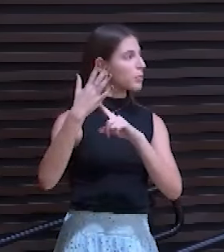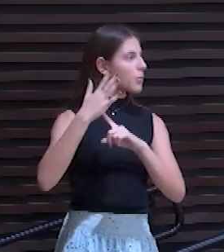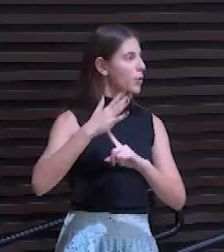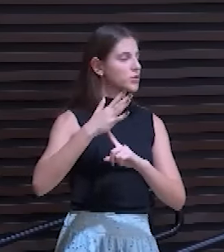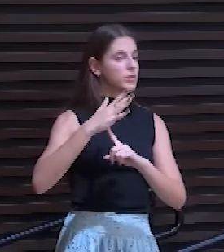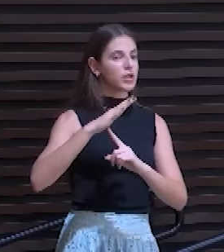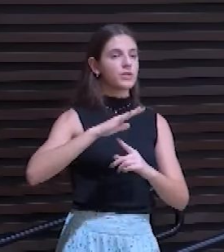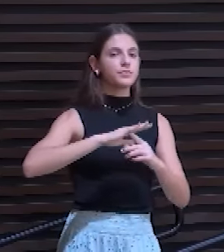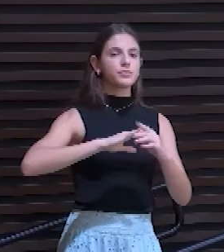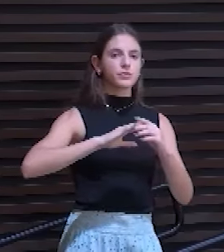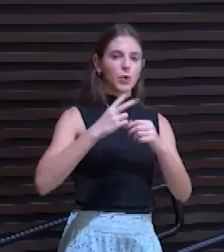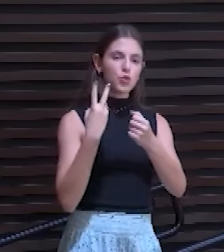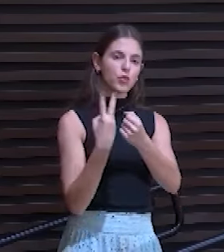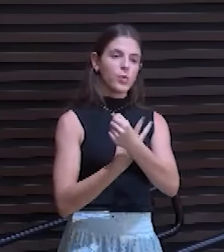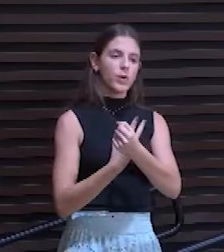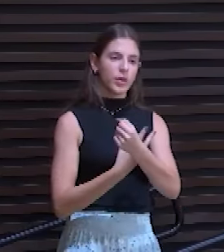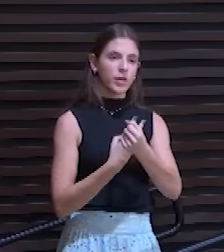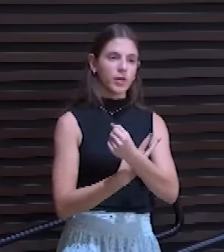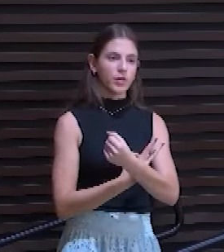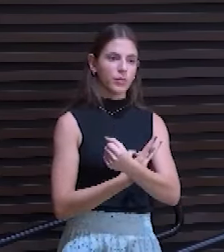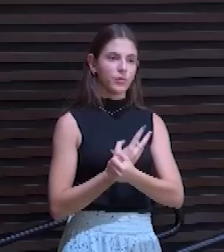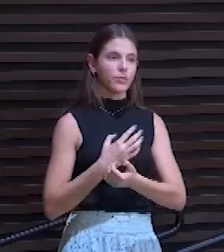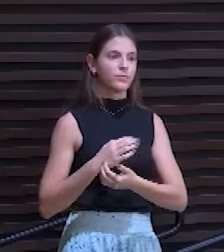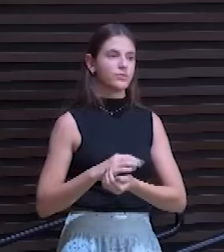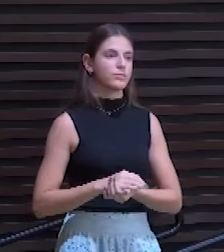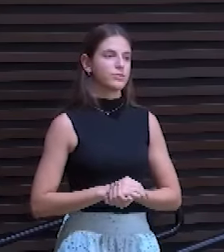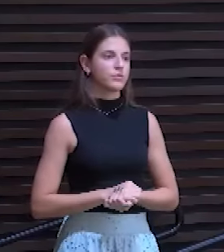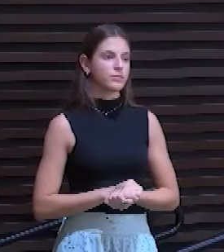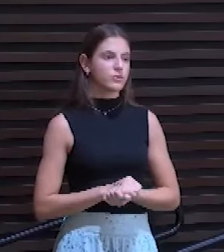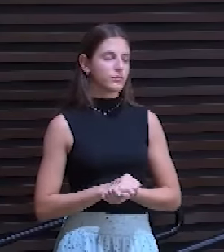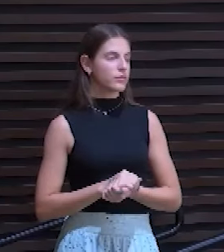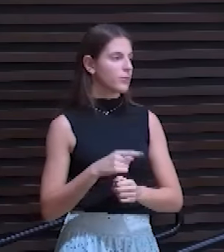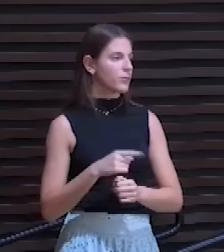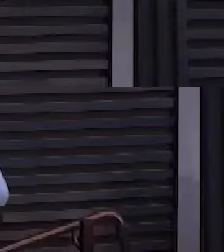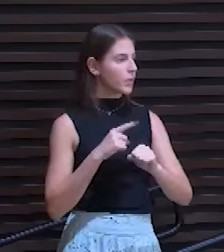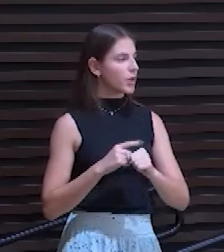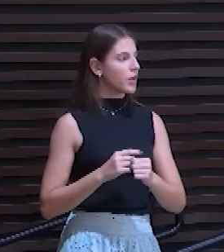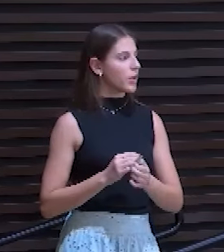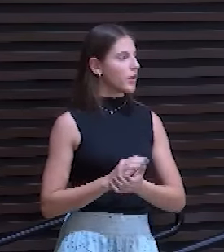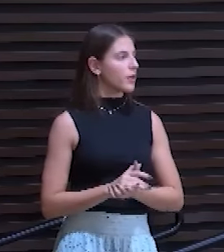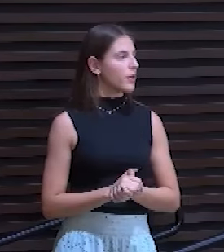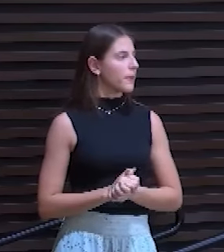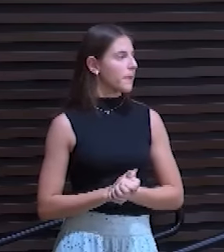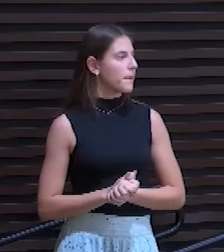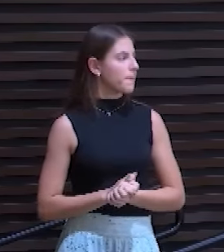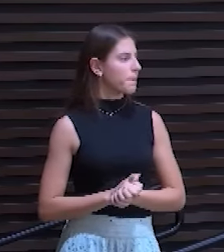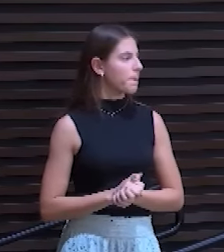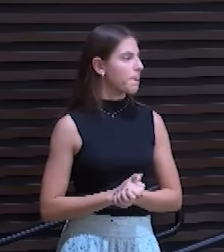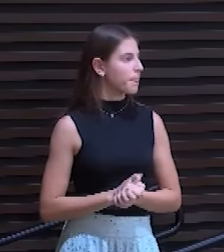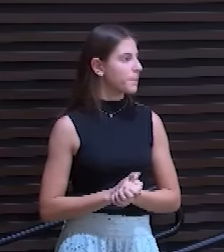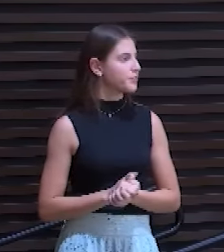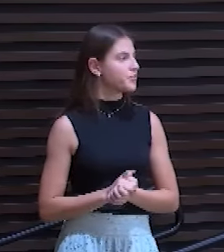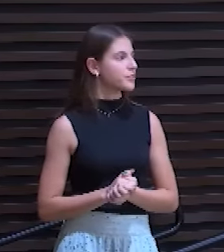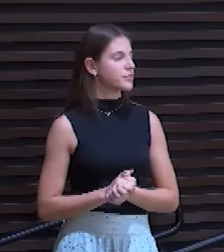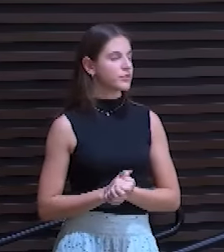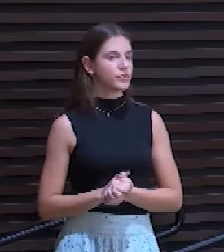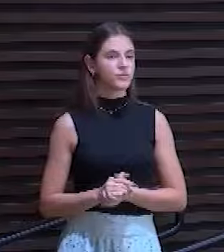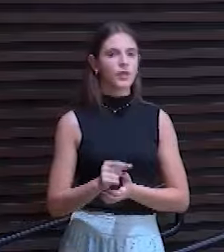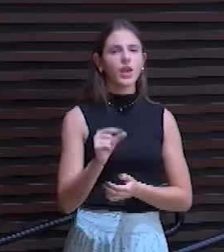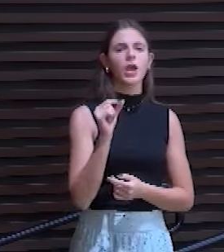maravilhoso, como que Ele arrebenta a gente quando nós temos esse pensamento. O que significa ser um